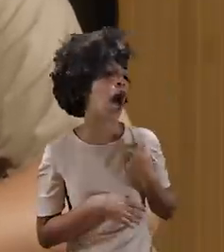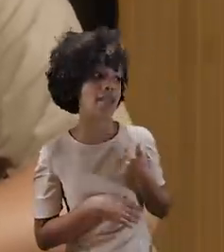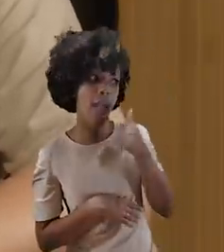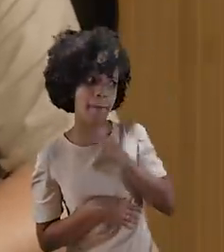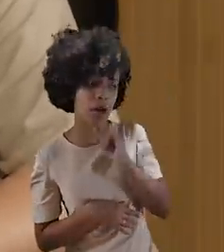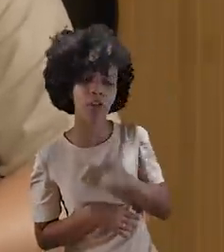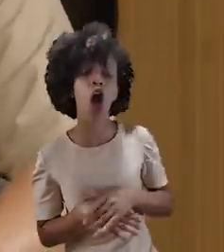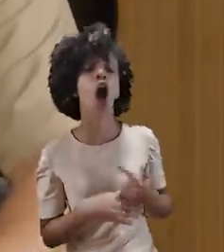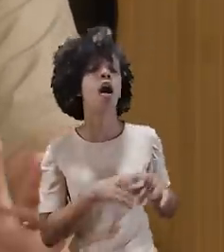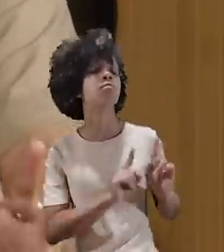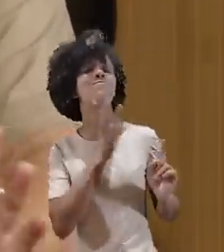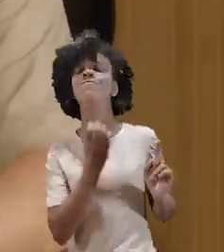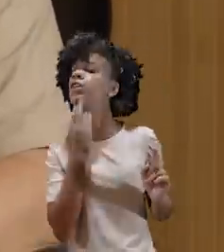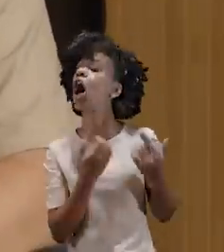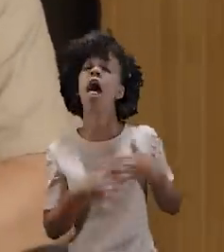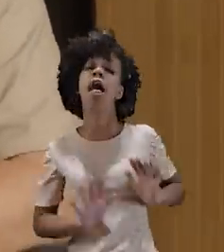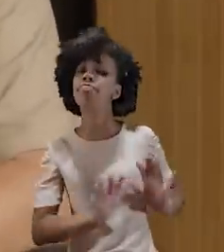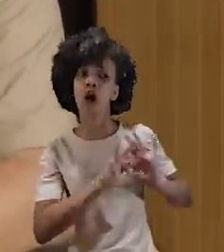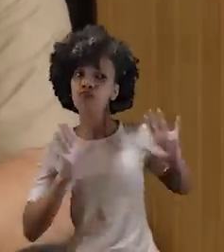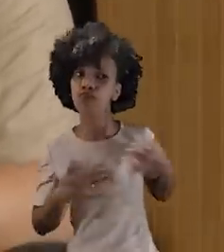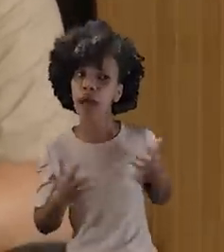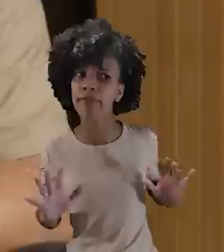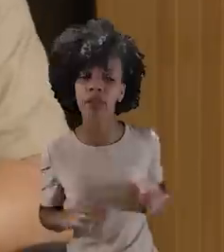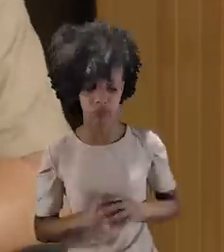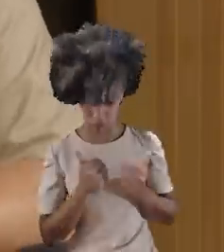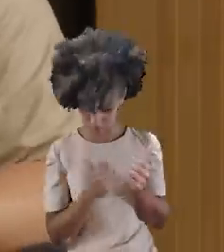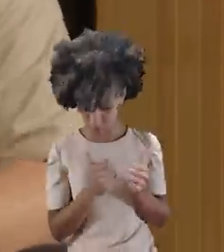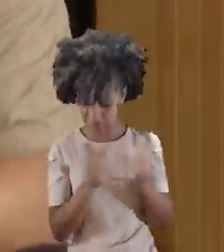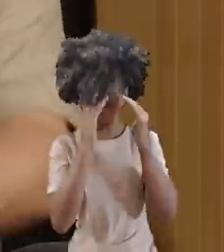incomodando é bom baixar banda hoje foi